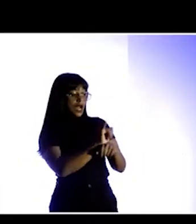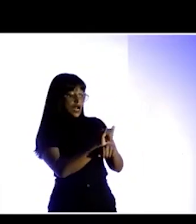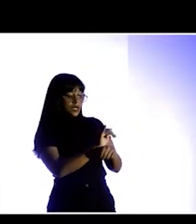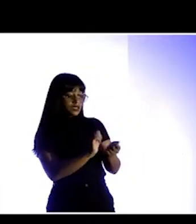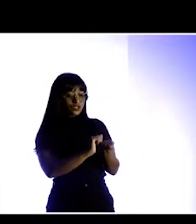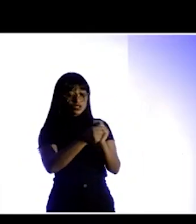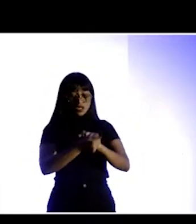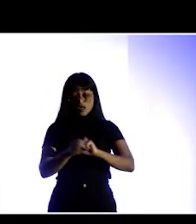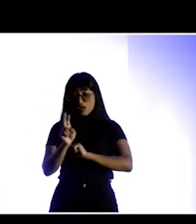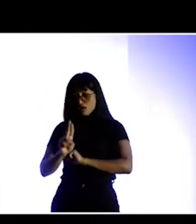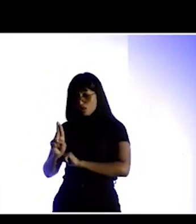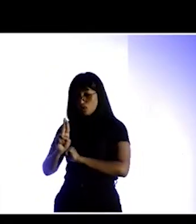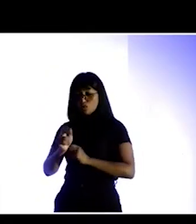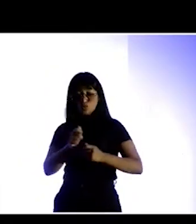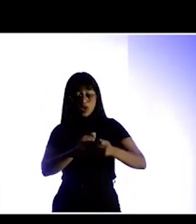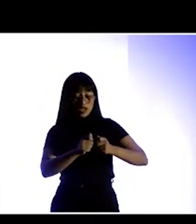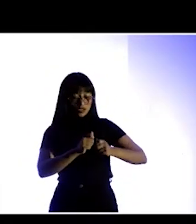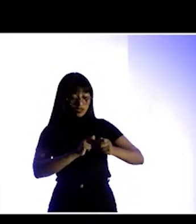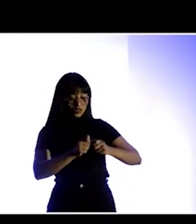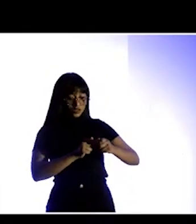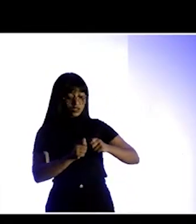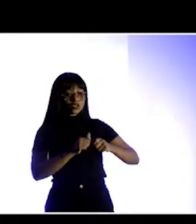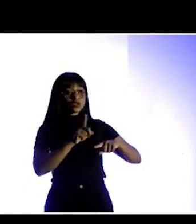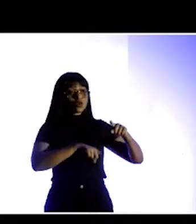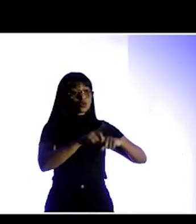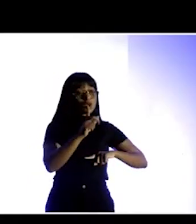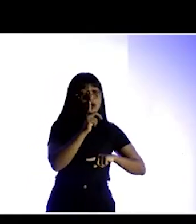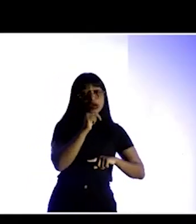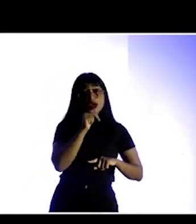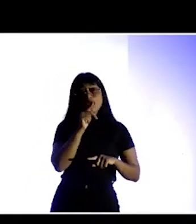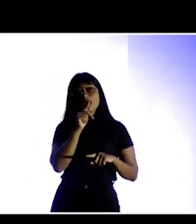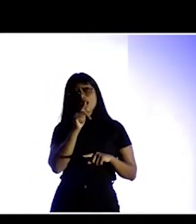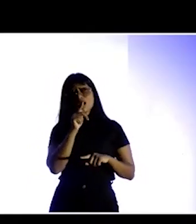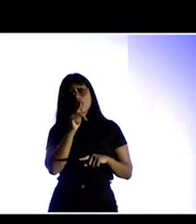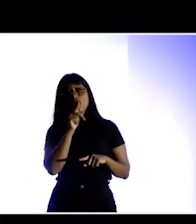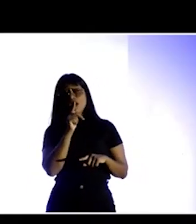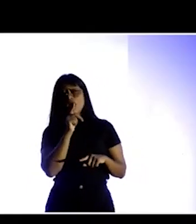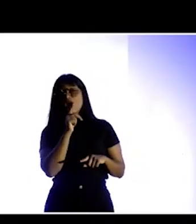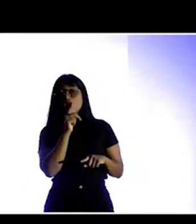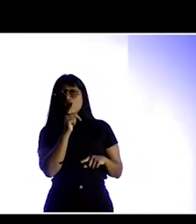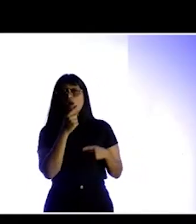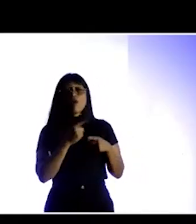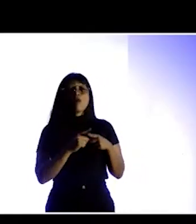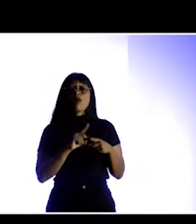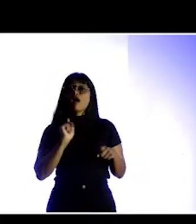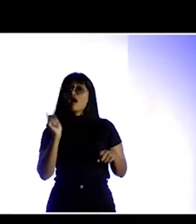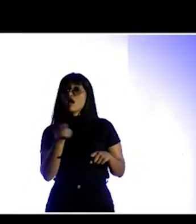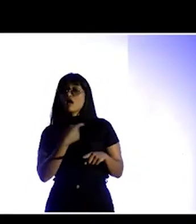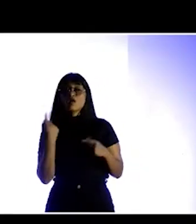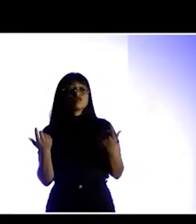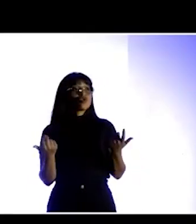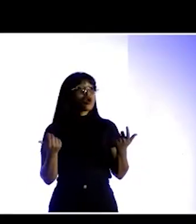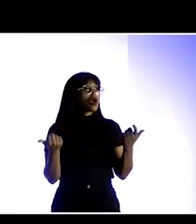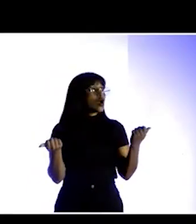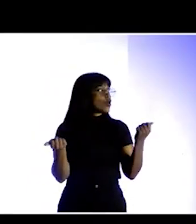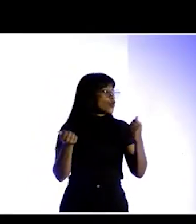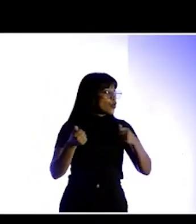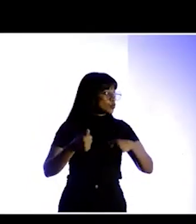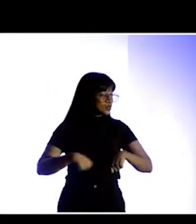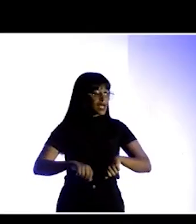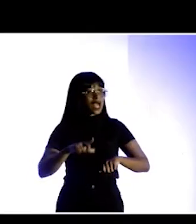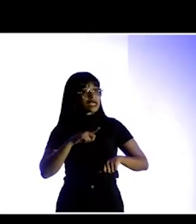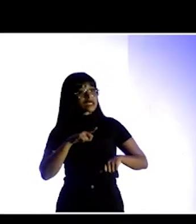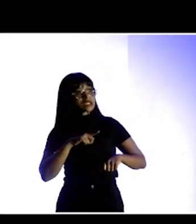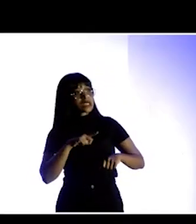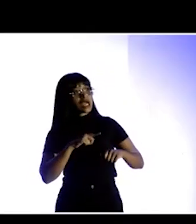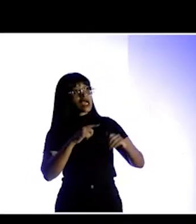nossa gestão de recursos hídricos ela é, de certa forma, complexa, né? A gente consegue ter uma série de camadas de planejamento,